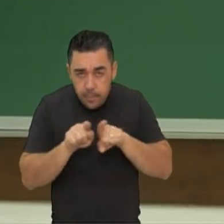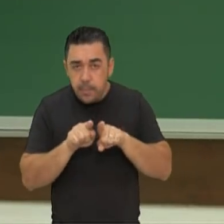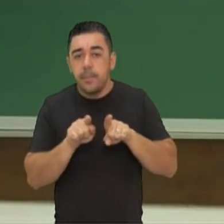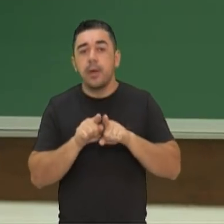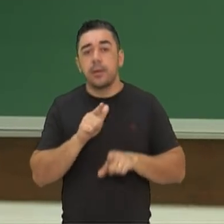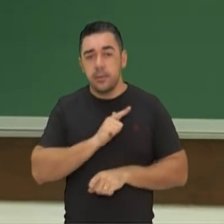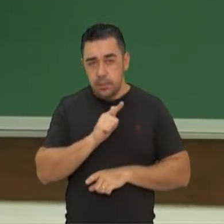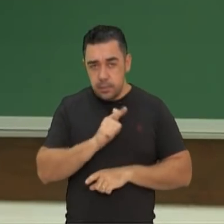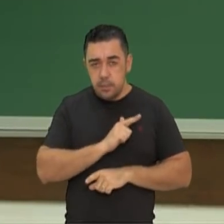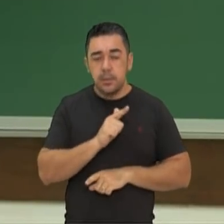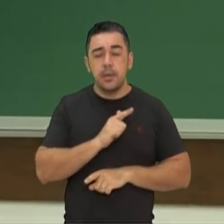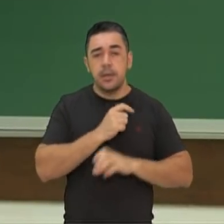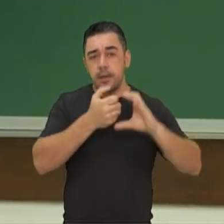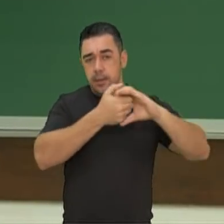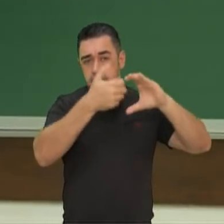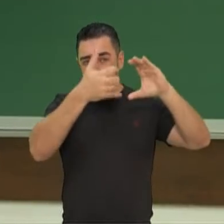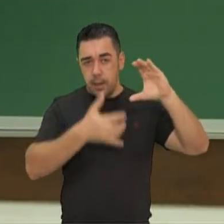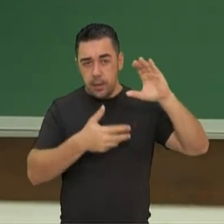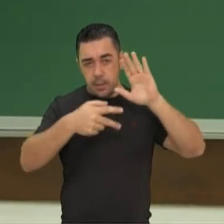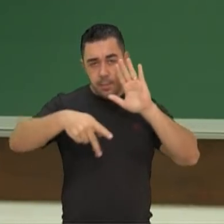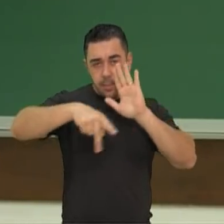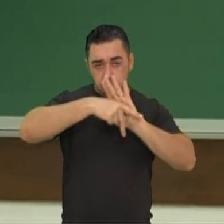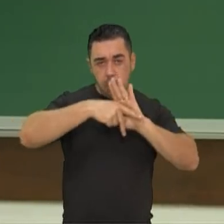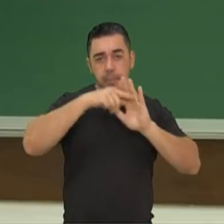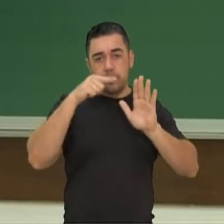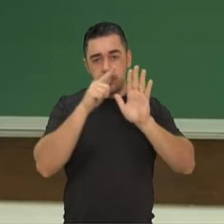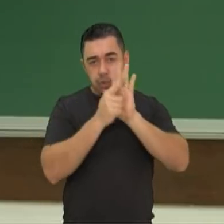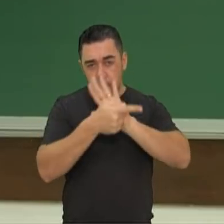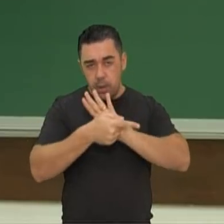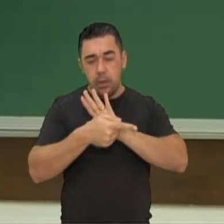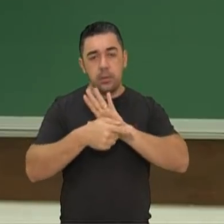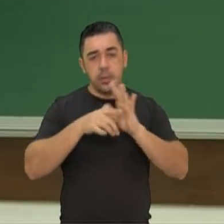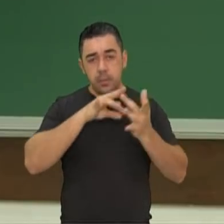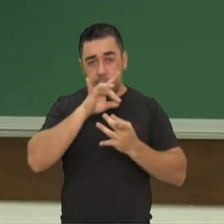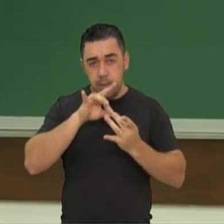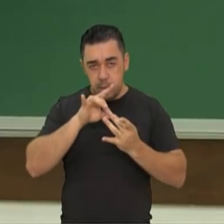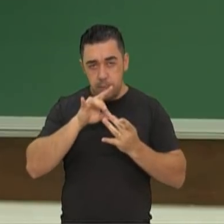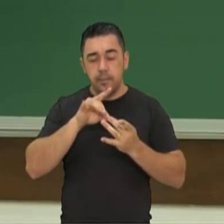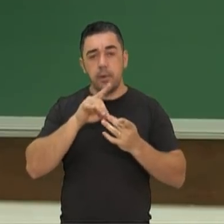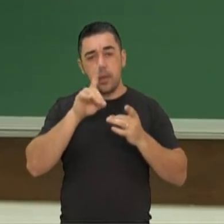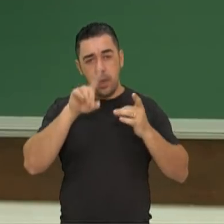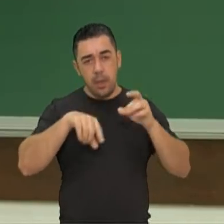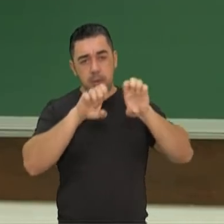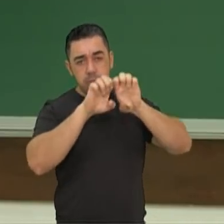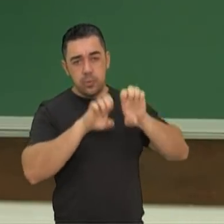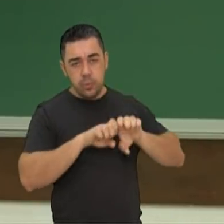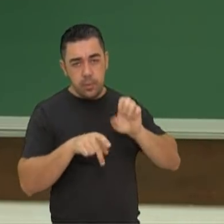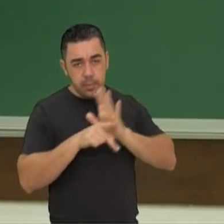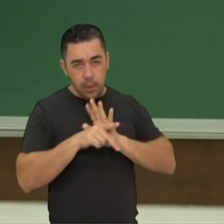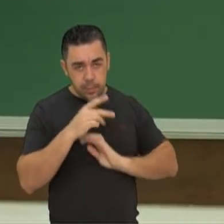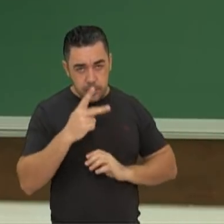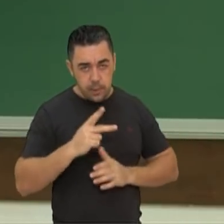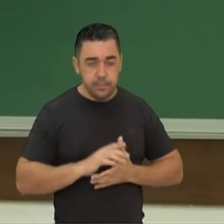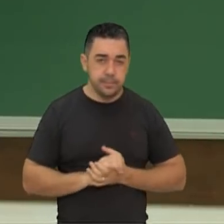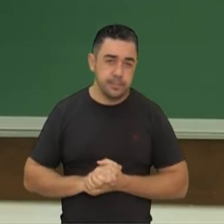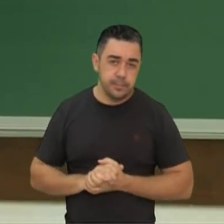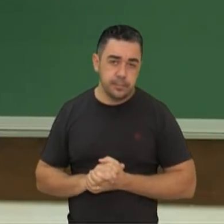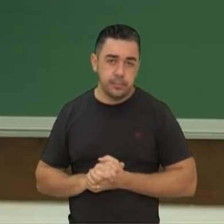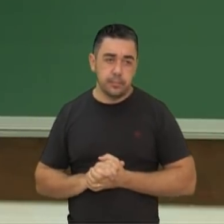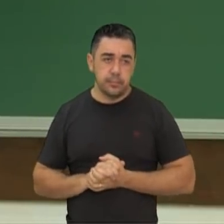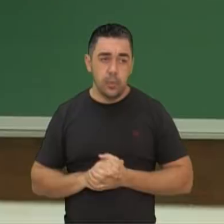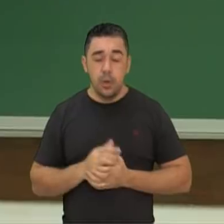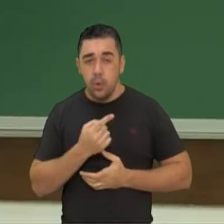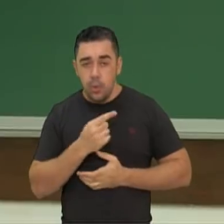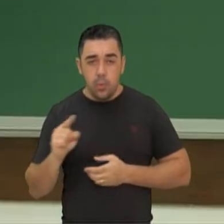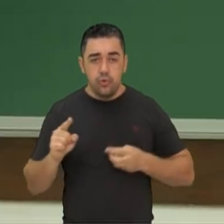também têm as suas características, as suas particularidades e a sua estrutura, tá? E